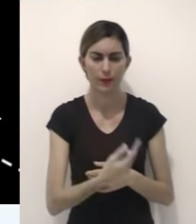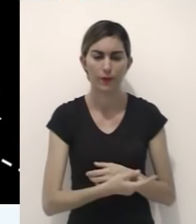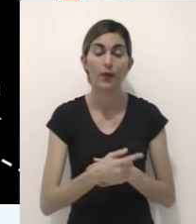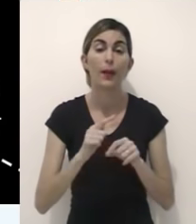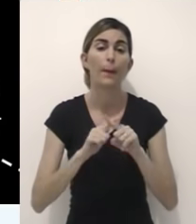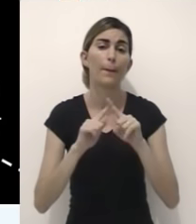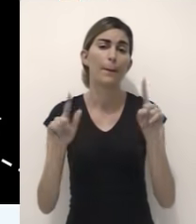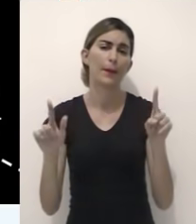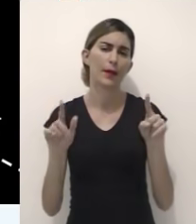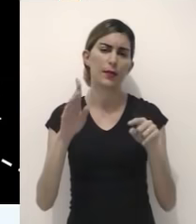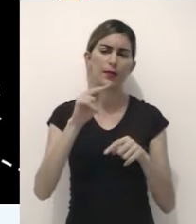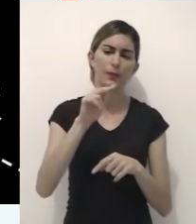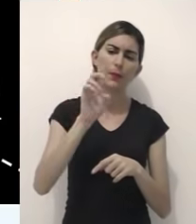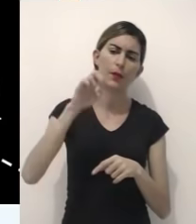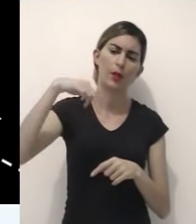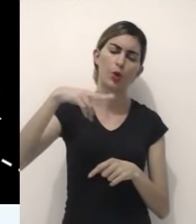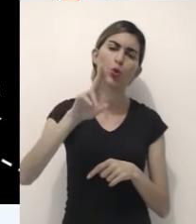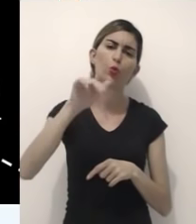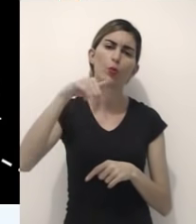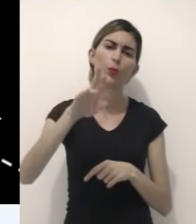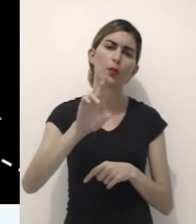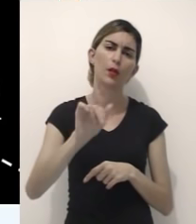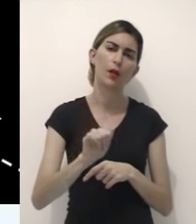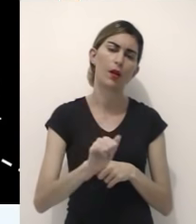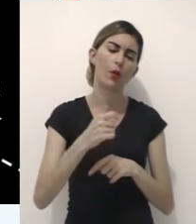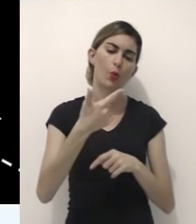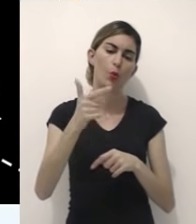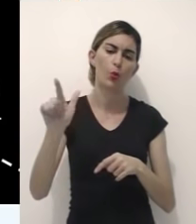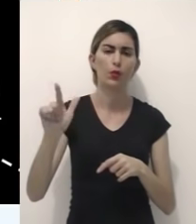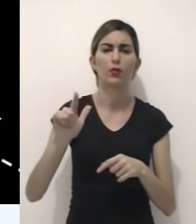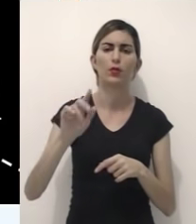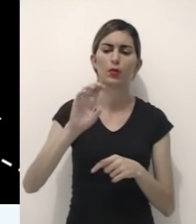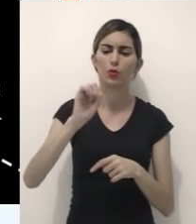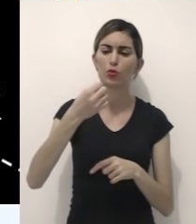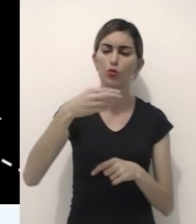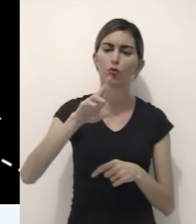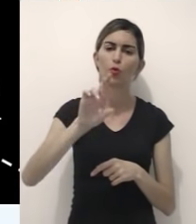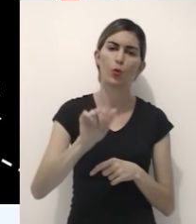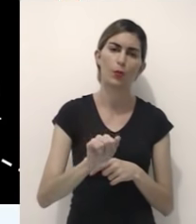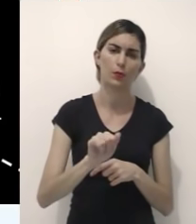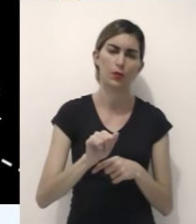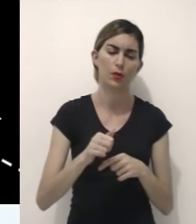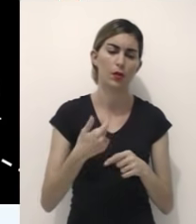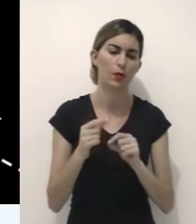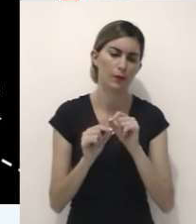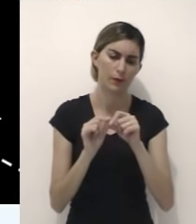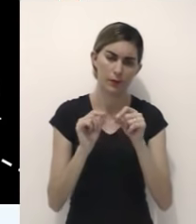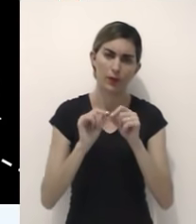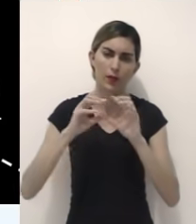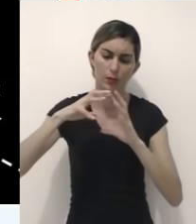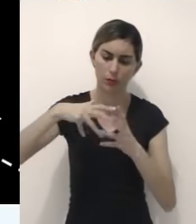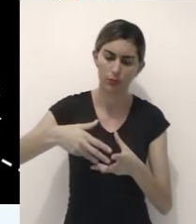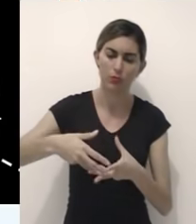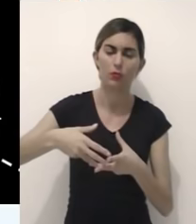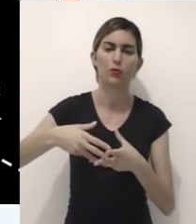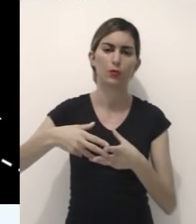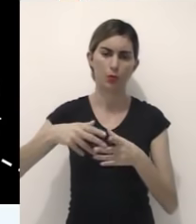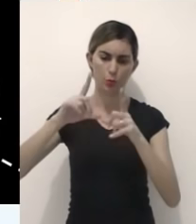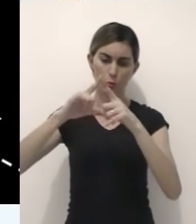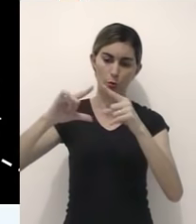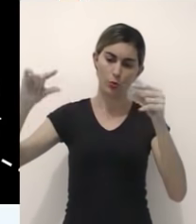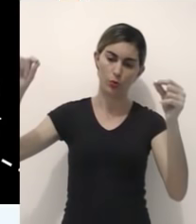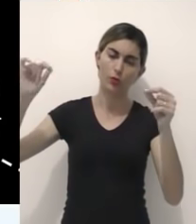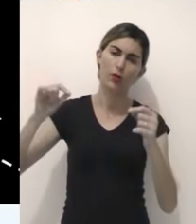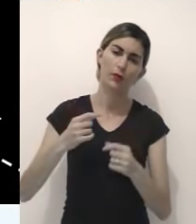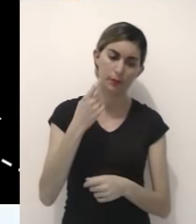certo? Mas além da penumbra, vai ter outra sombra também, feita da Terra